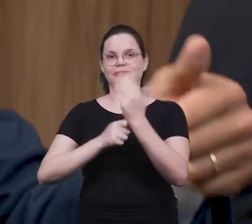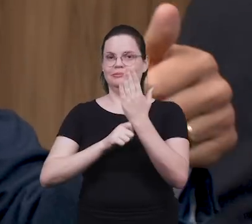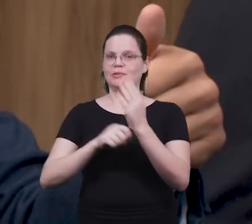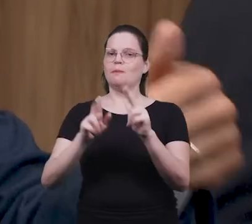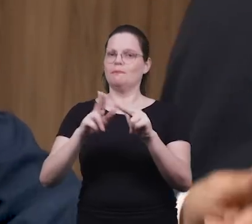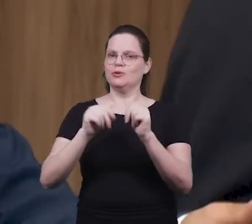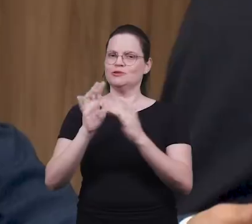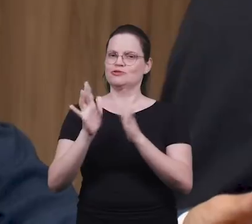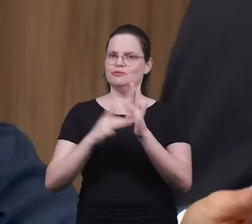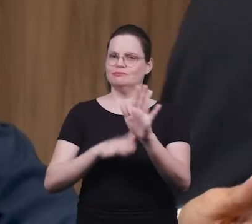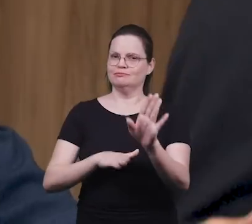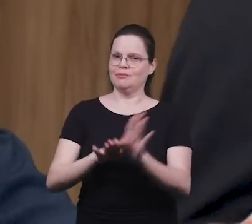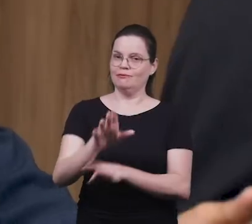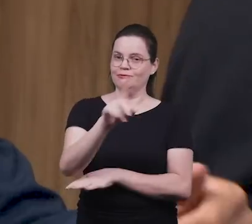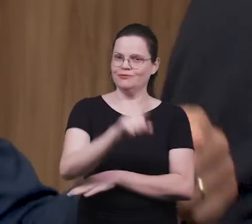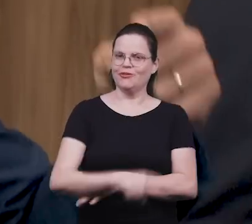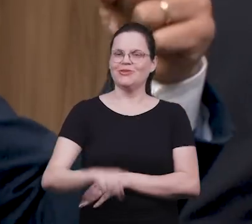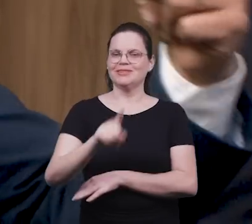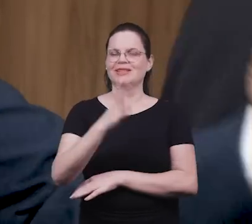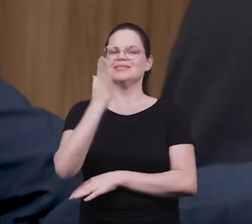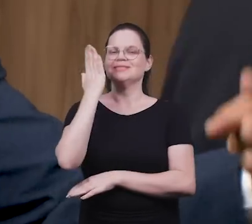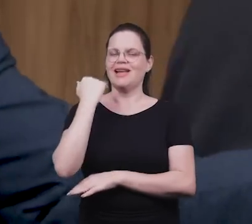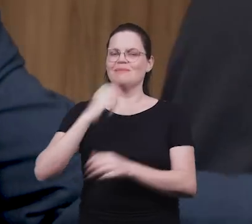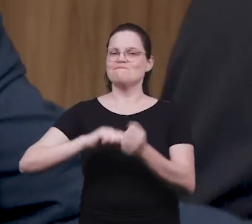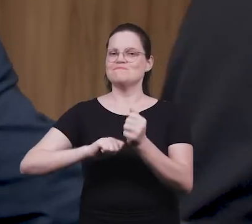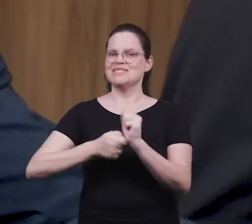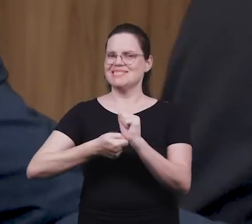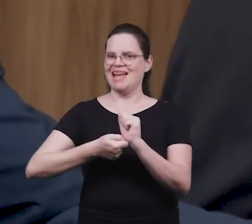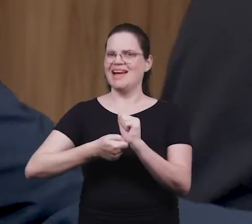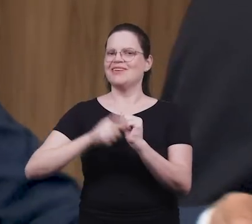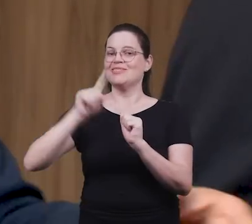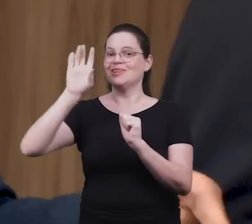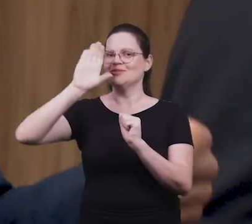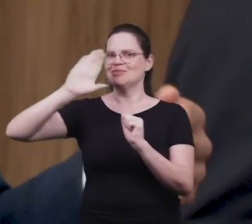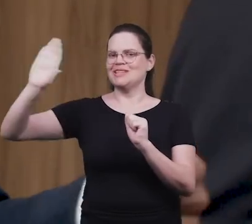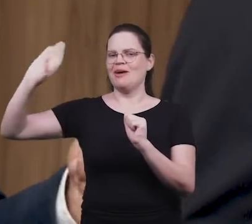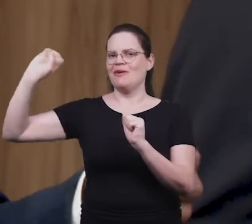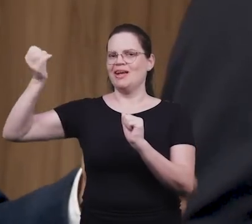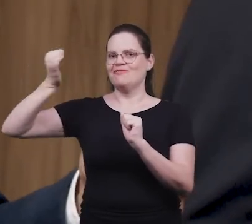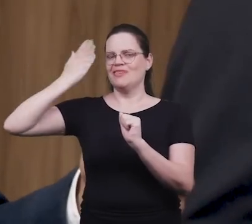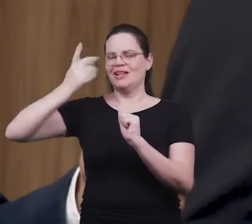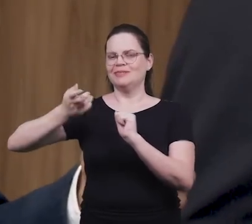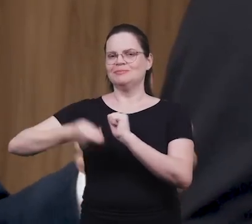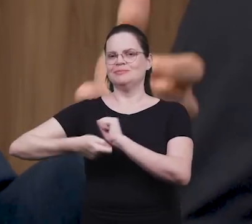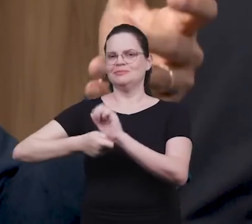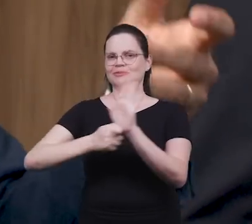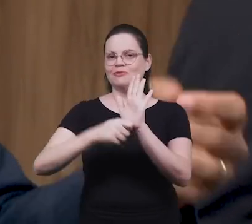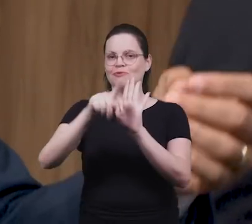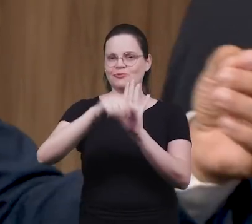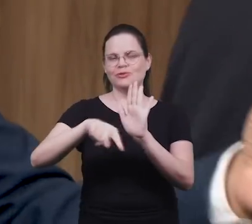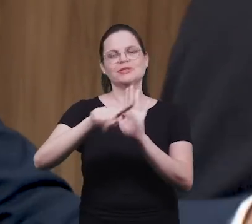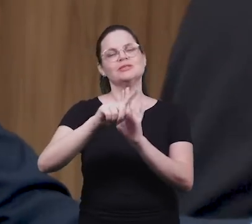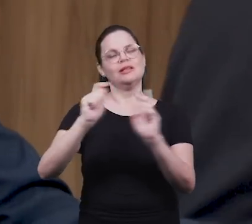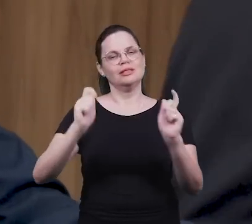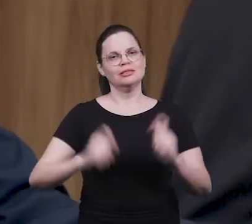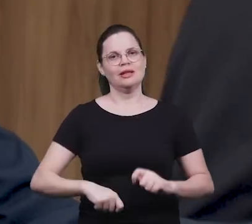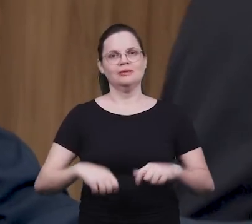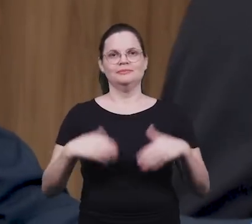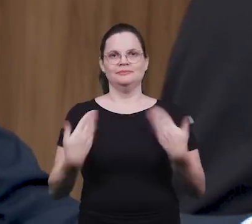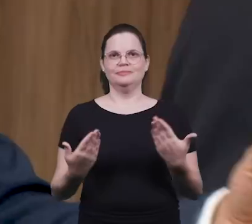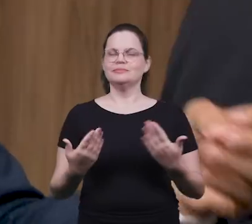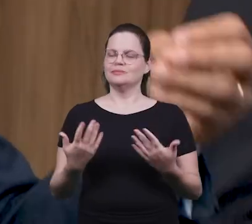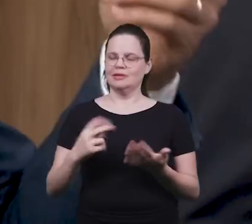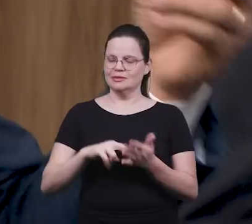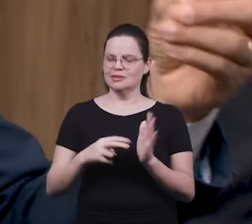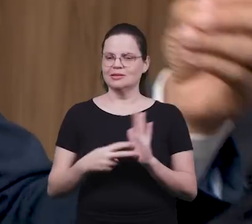dado a conhecer o quê? Os mistérios do reino. Então, esse conhecimento é o conhecimento dos mistérios de